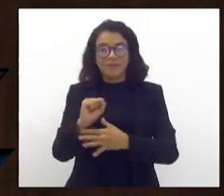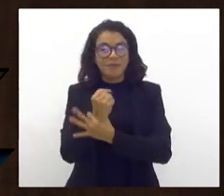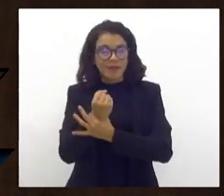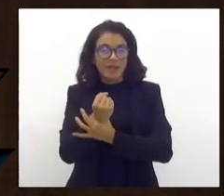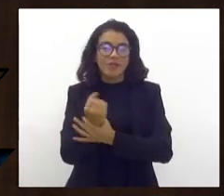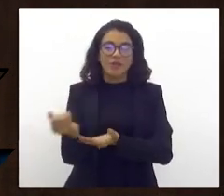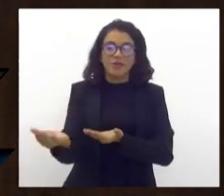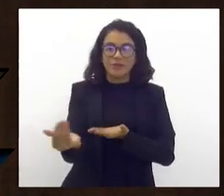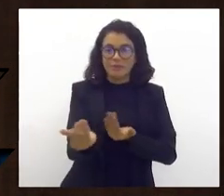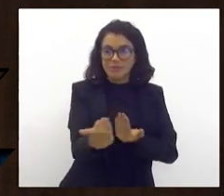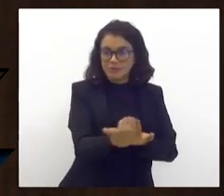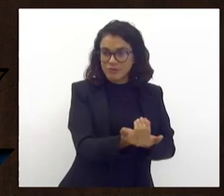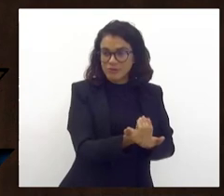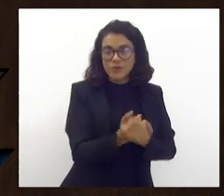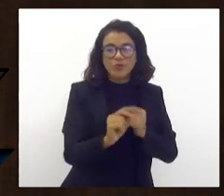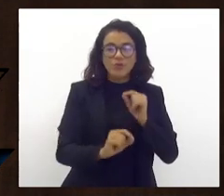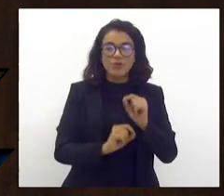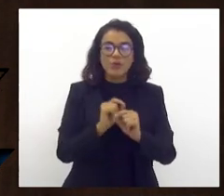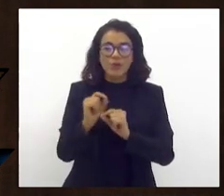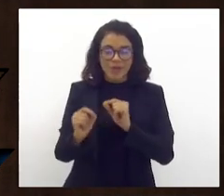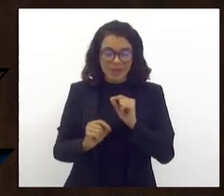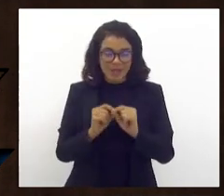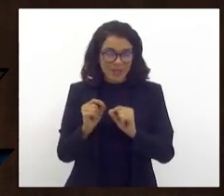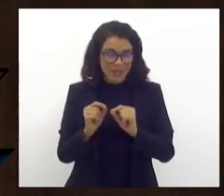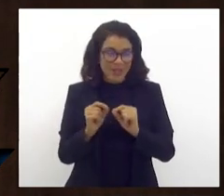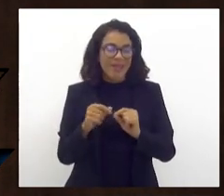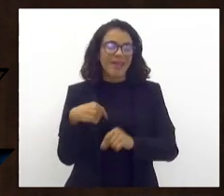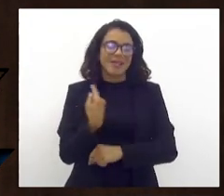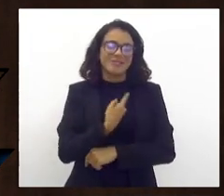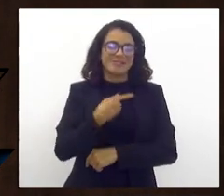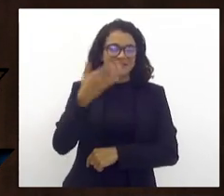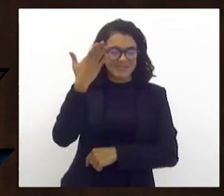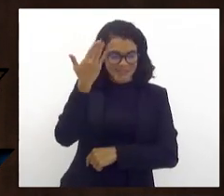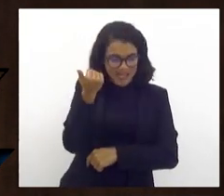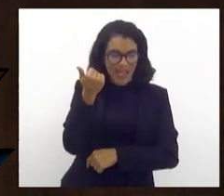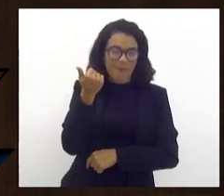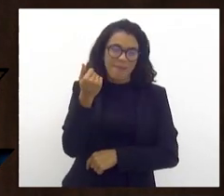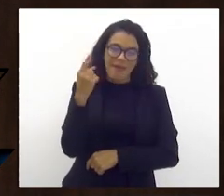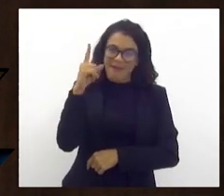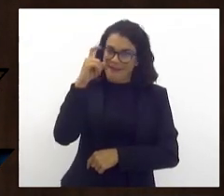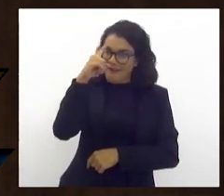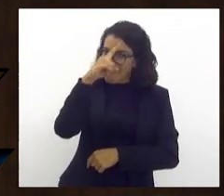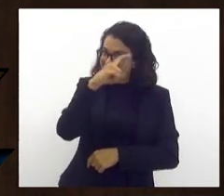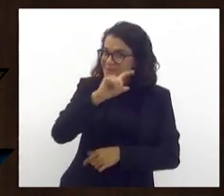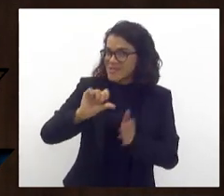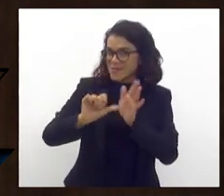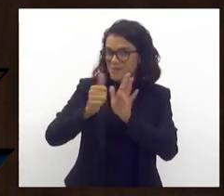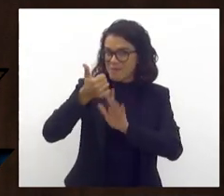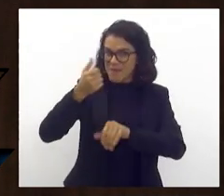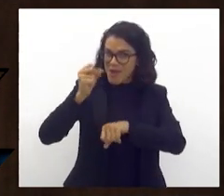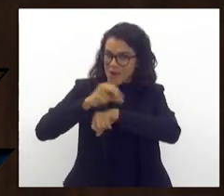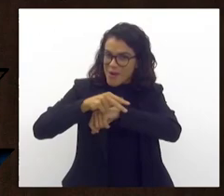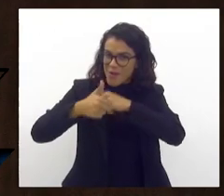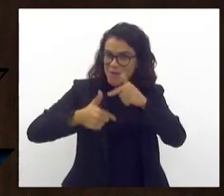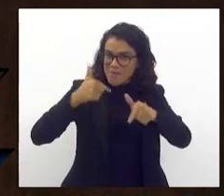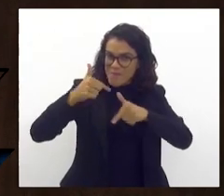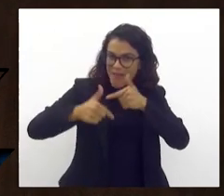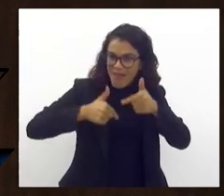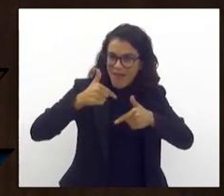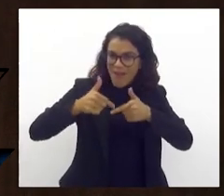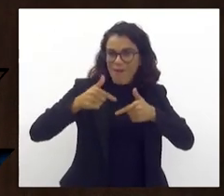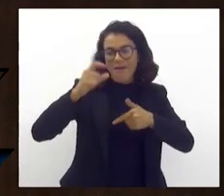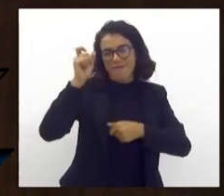para a nossa juventude algo que a gente sabe é muito difícil. Geralmente, o